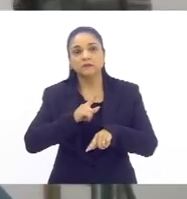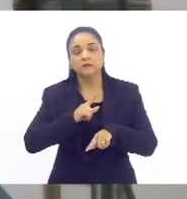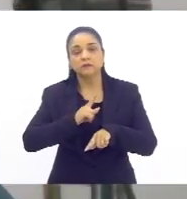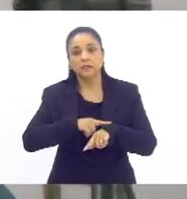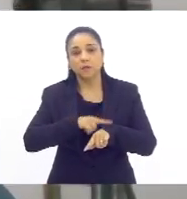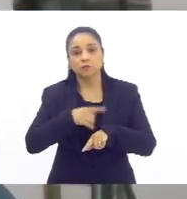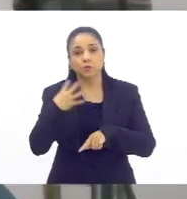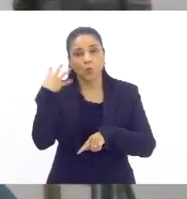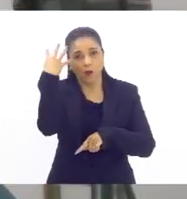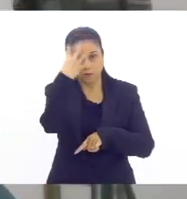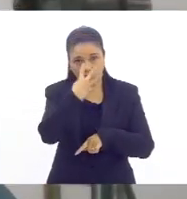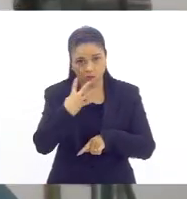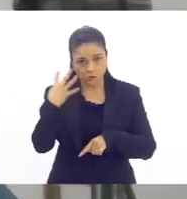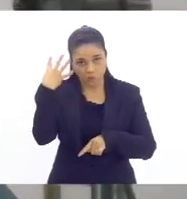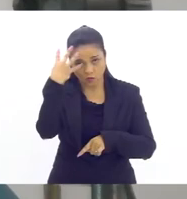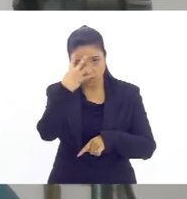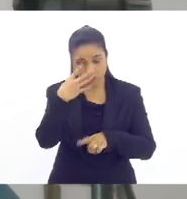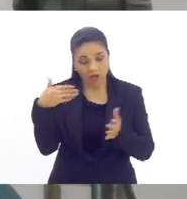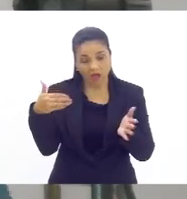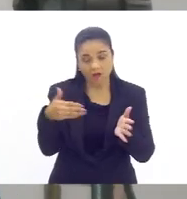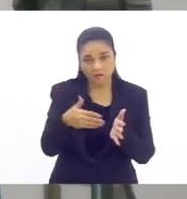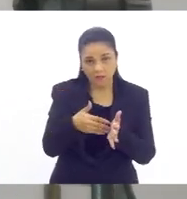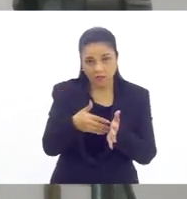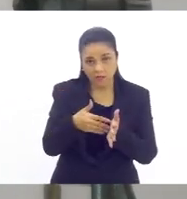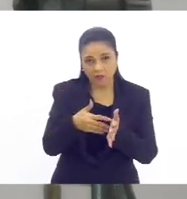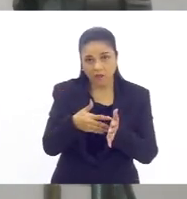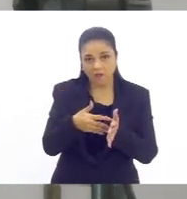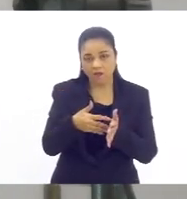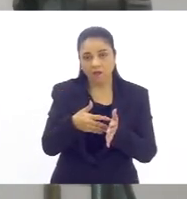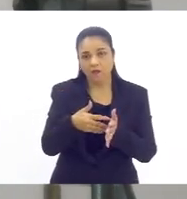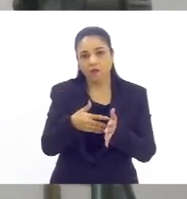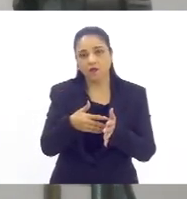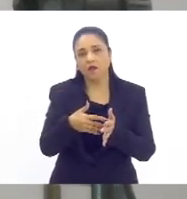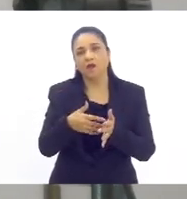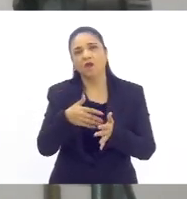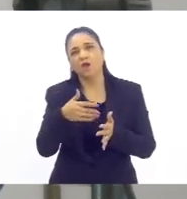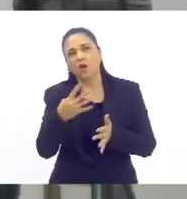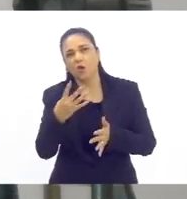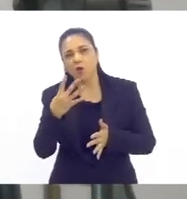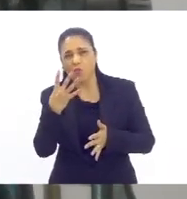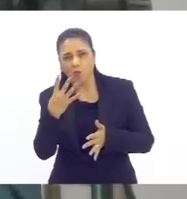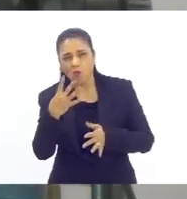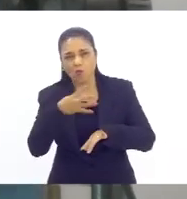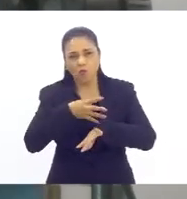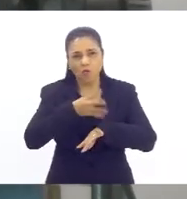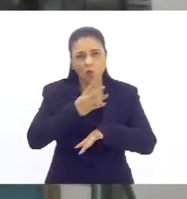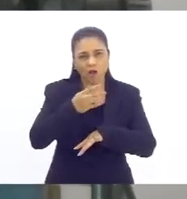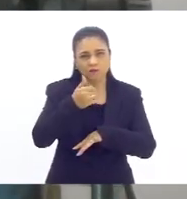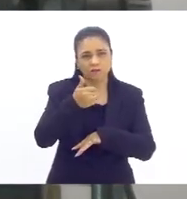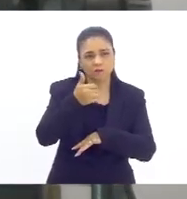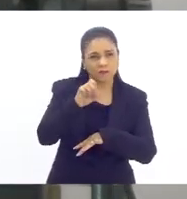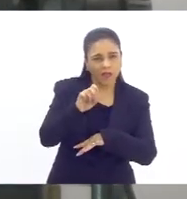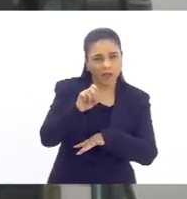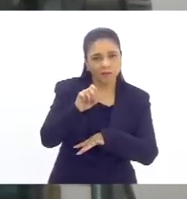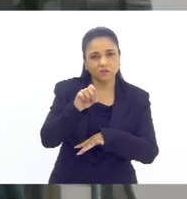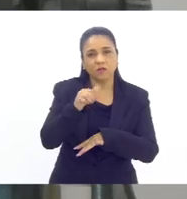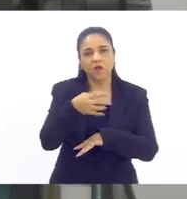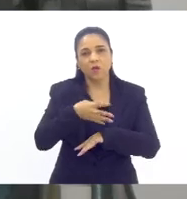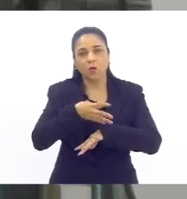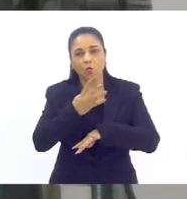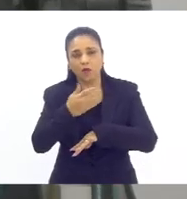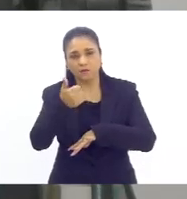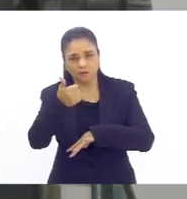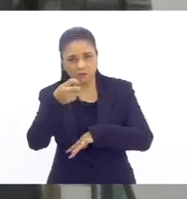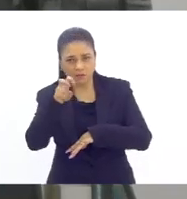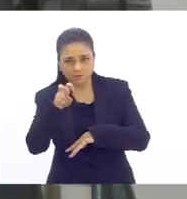horas umas quatro da tarde 4 e 10 4 e 15 mas antes de terminar a gente tem que fazer um